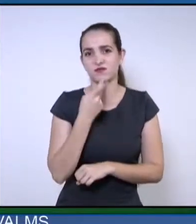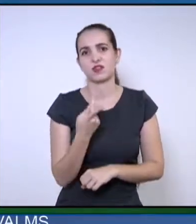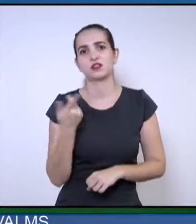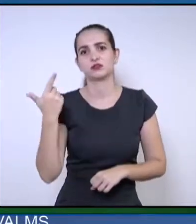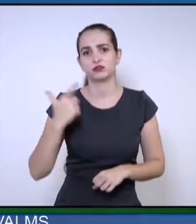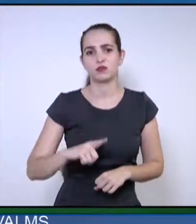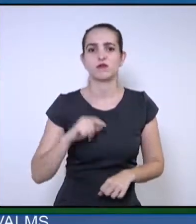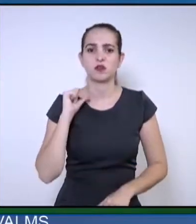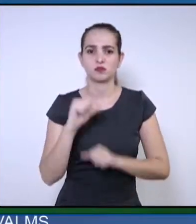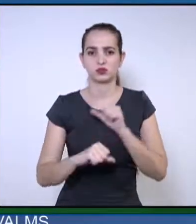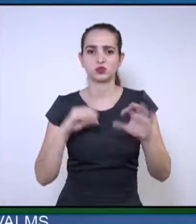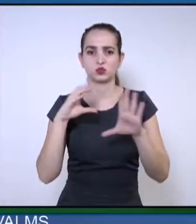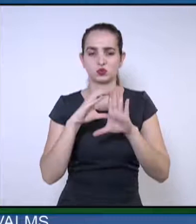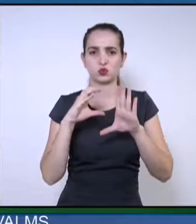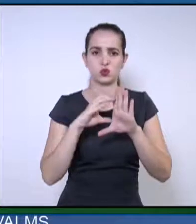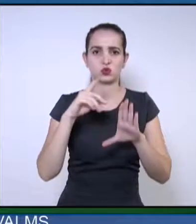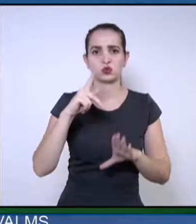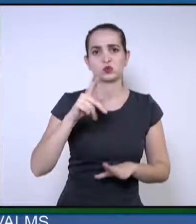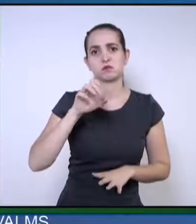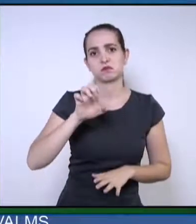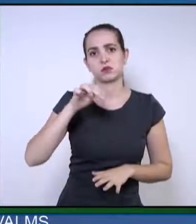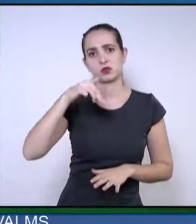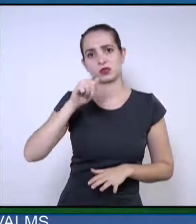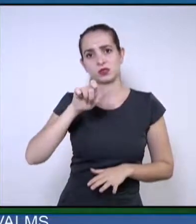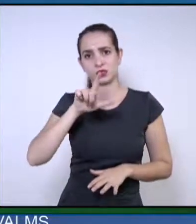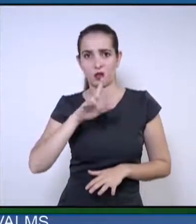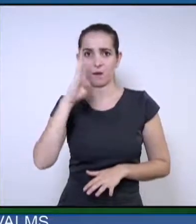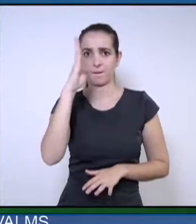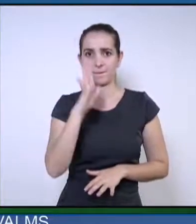mudança do Código Penal brasileiro.